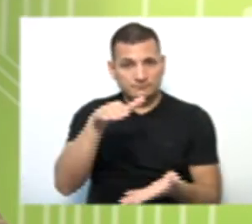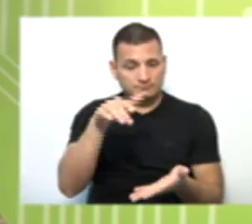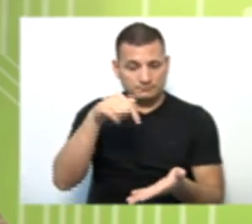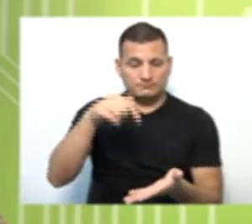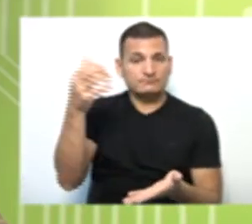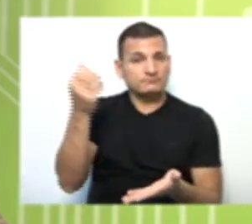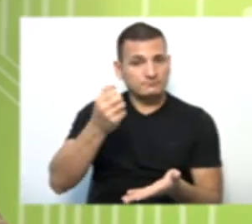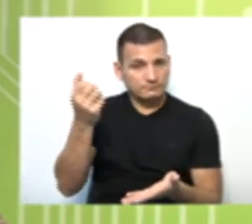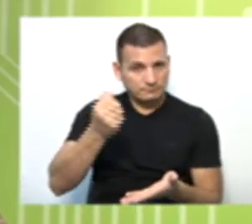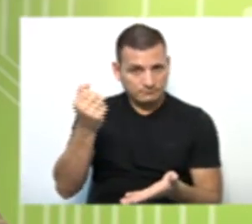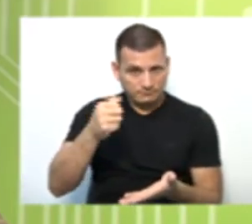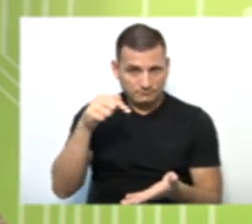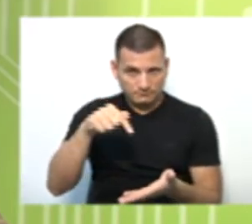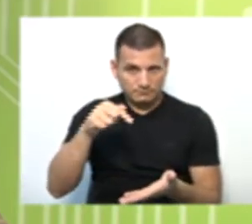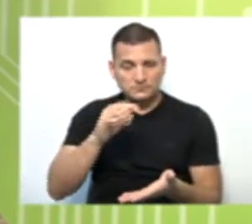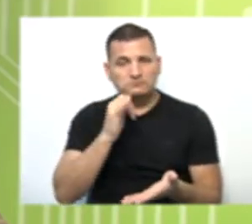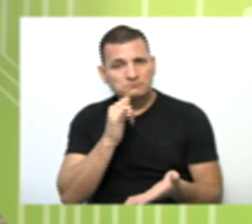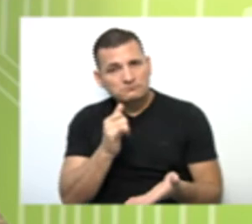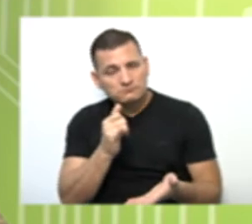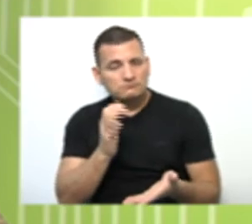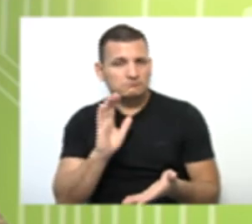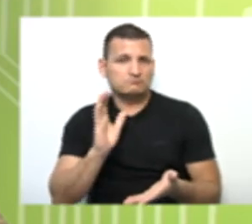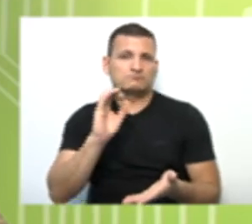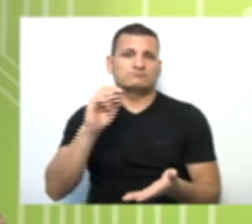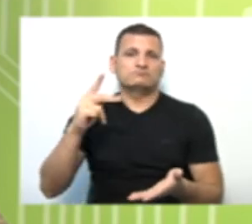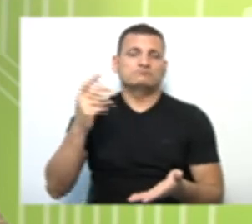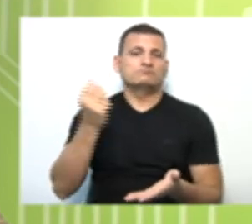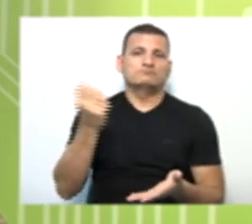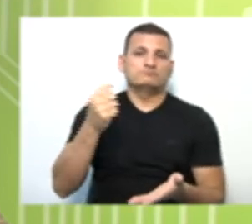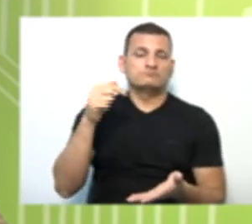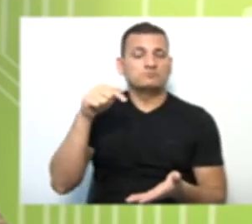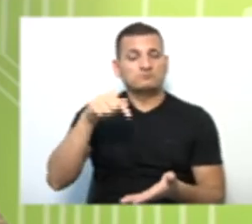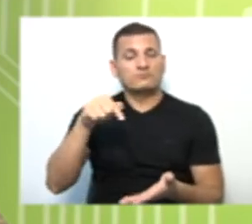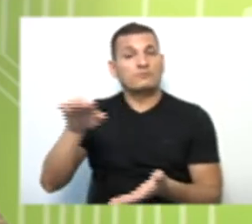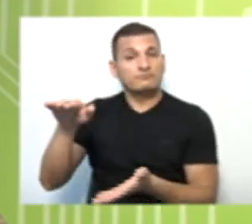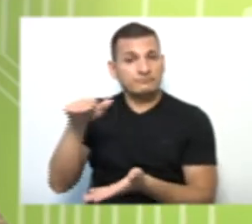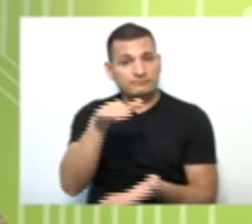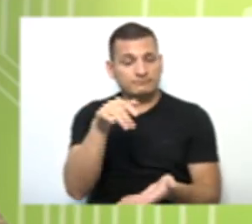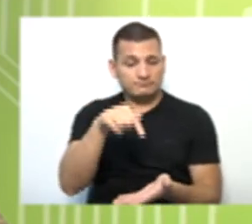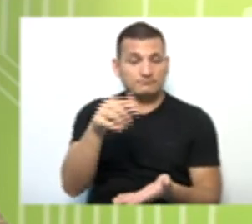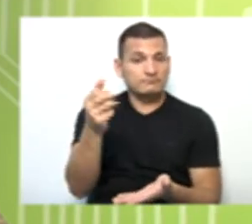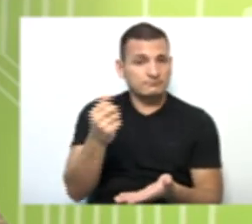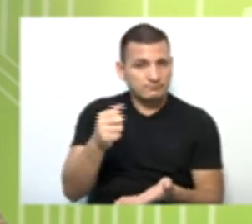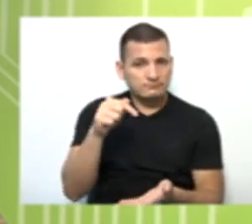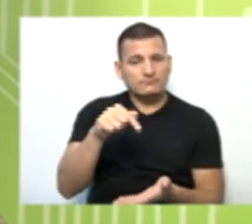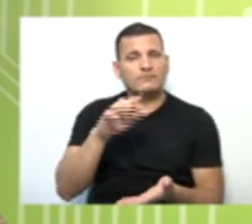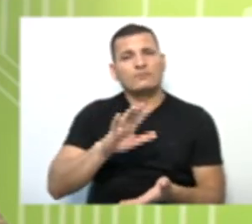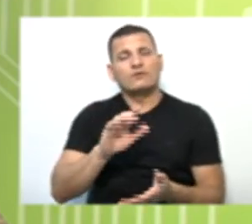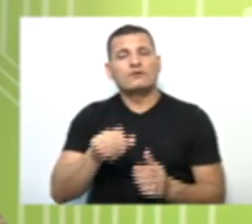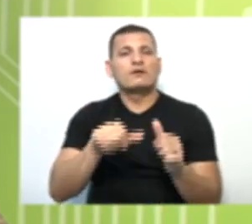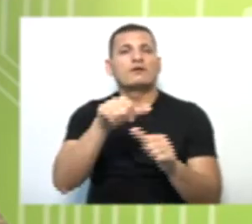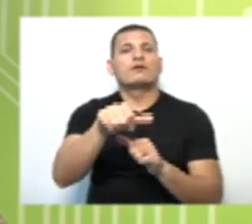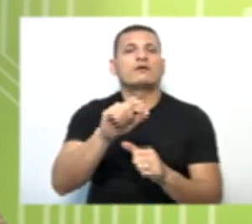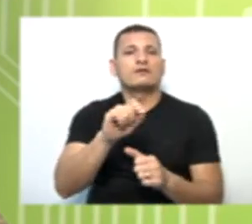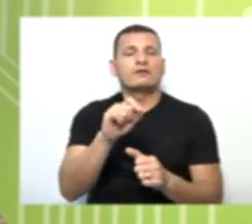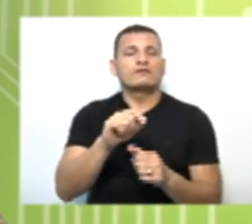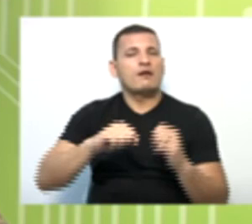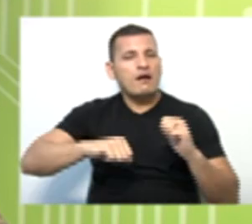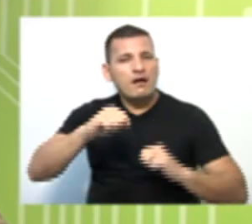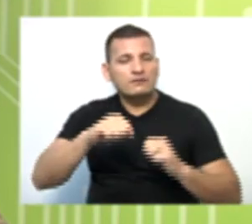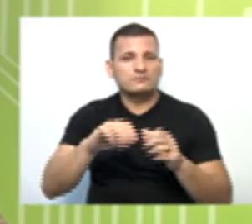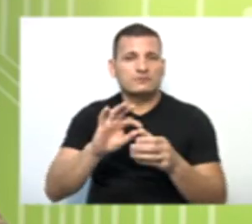uma cooperativa agropecuária, ela recebeu o leite para transformar em iogurte. Quando